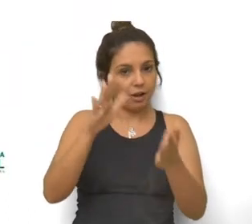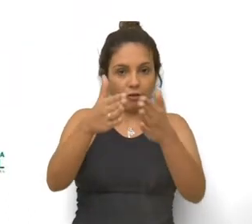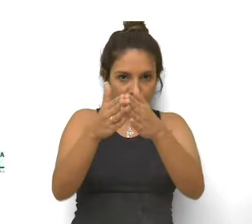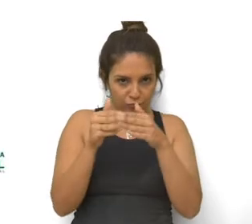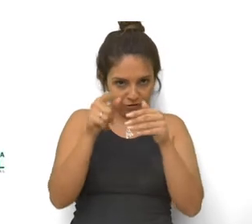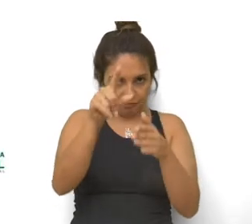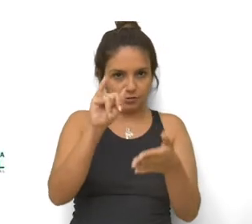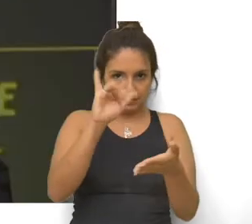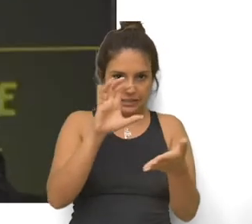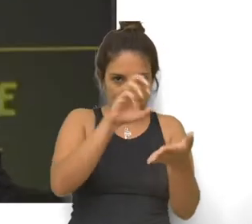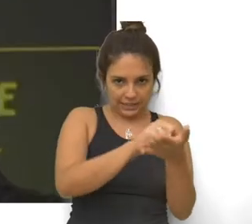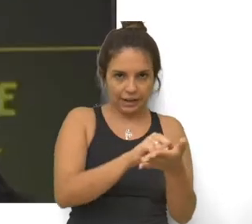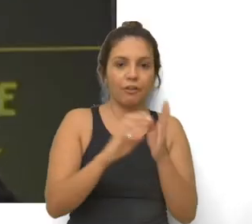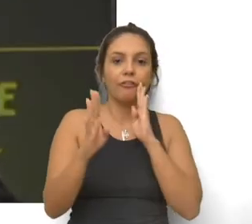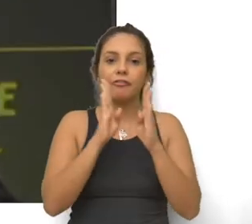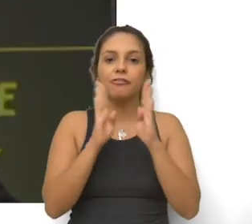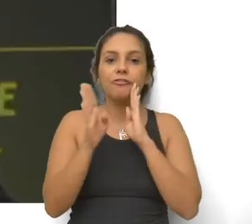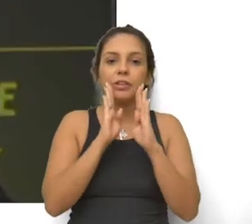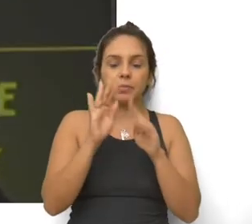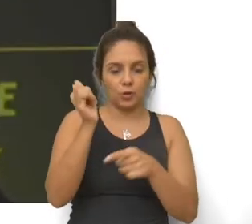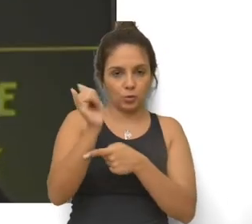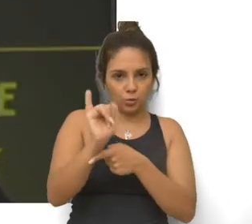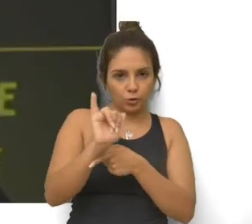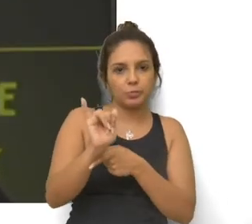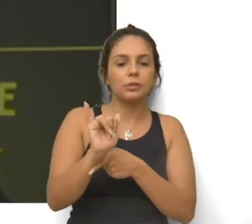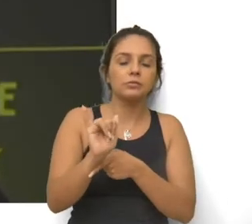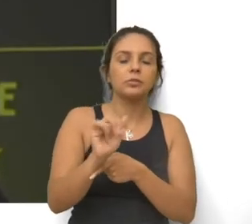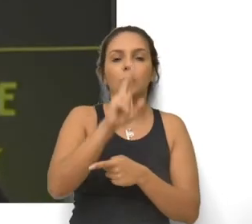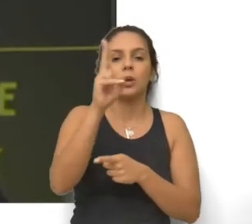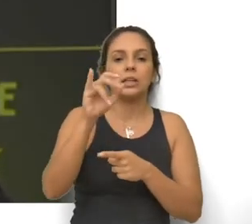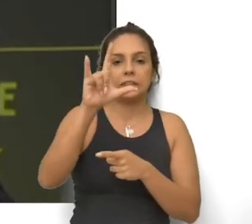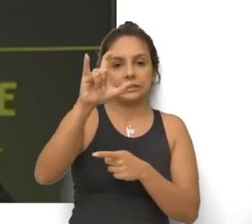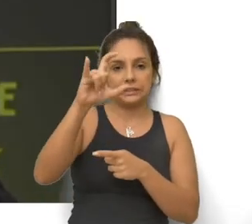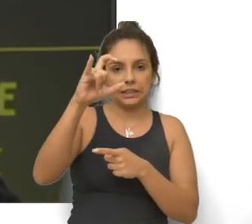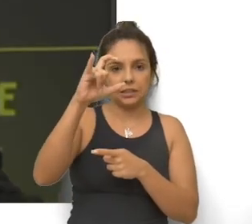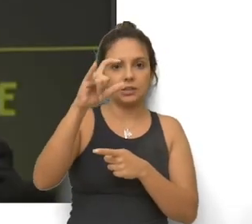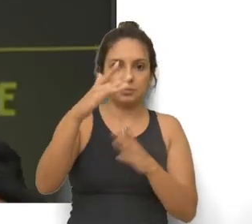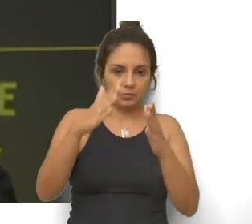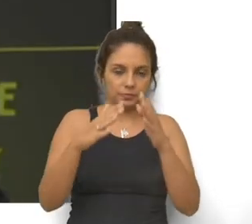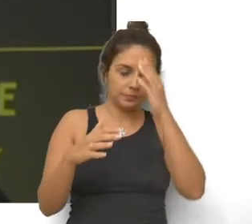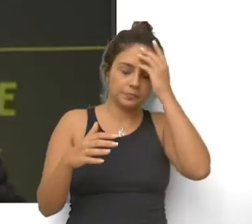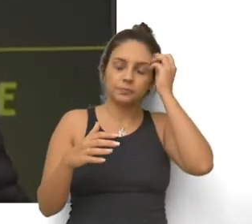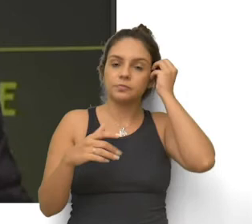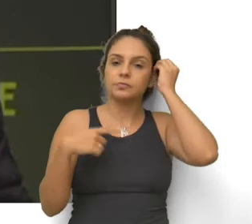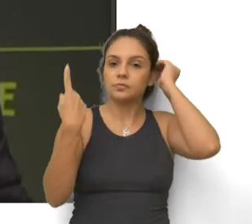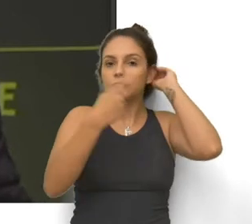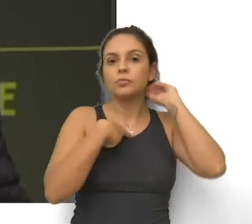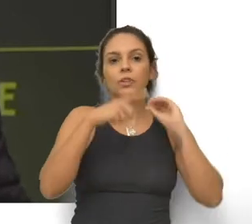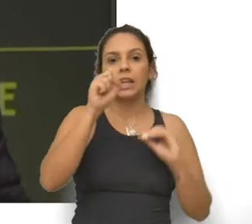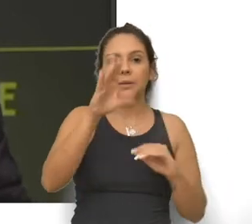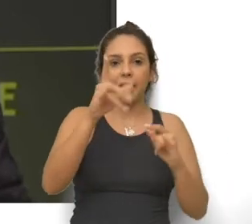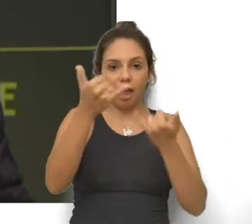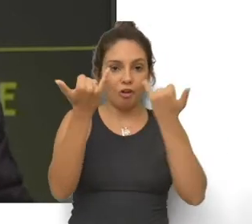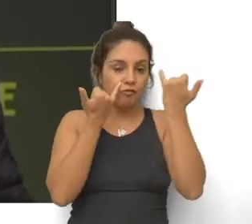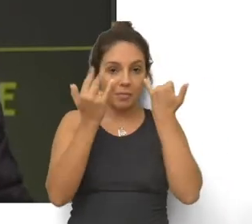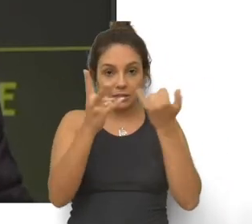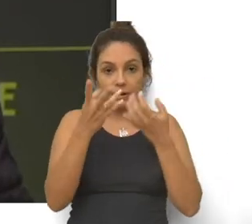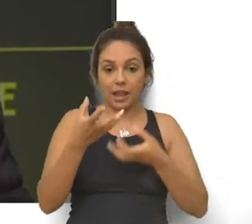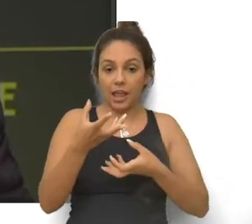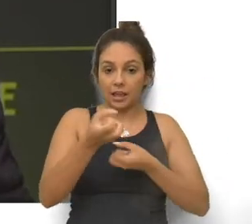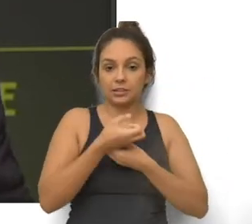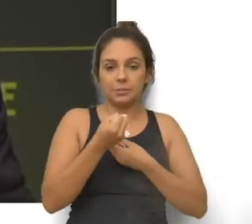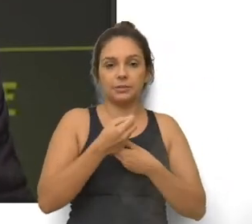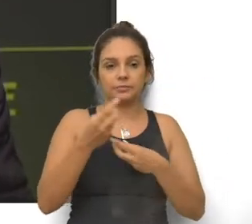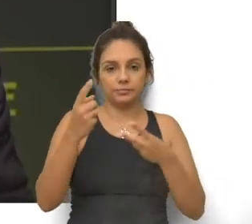canal do Facebook, do YouTube ou do Instagram, quem tiver aí, para receber as nossas informações. Segundo,